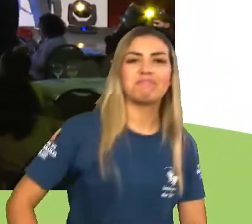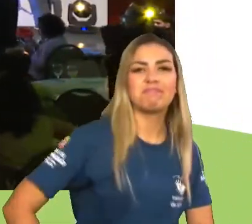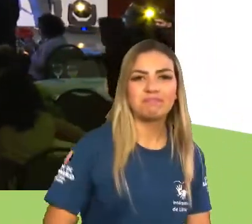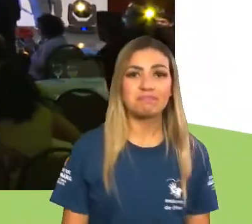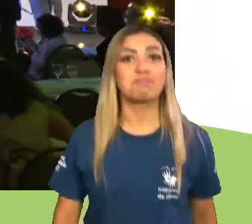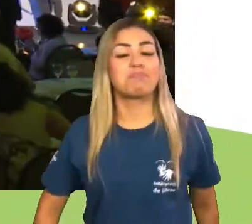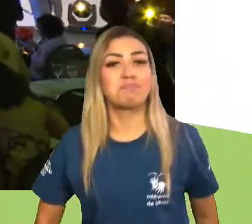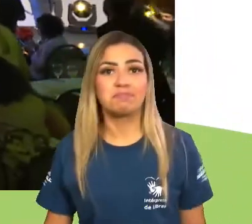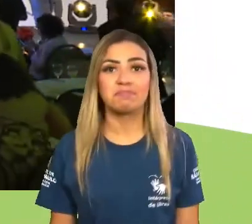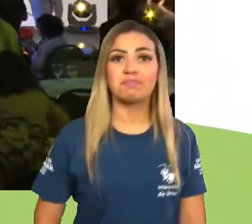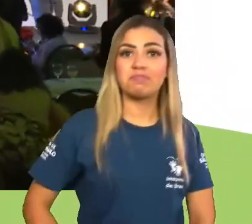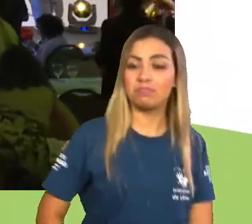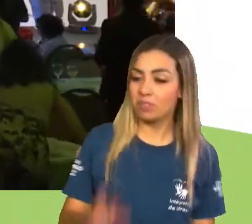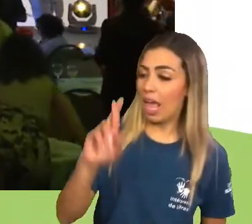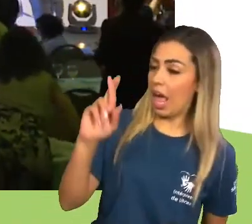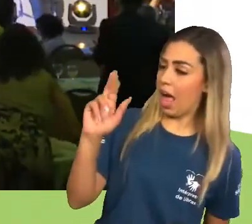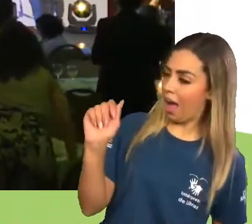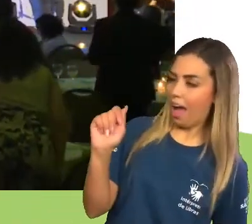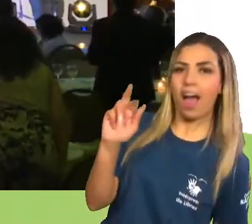Raro.